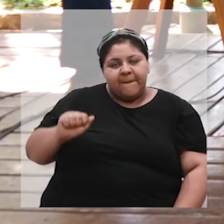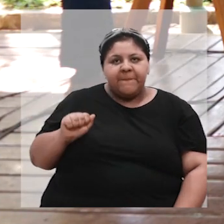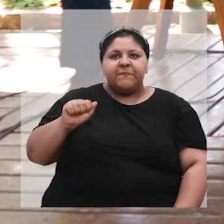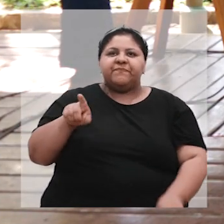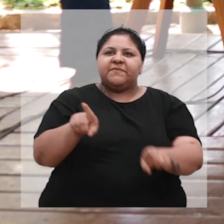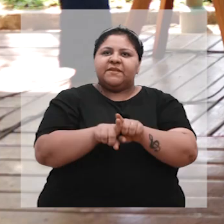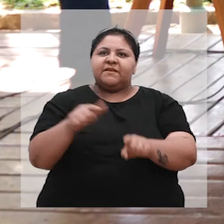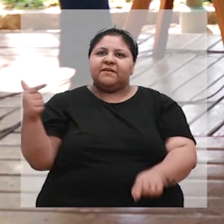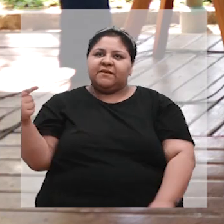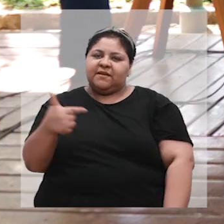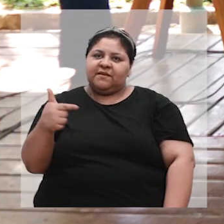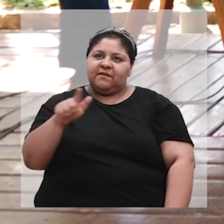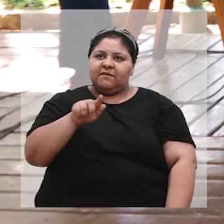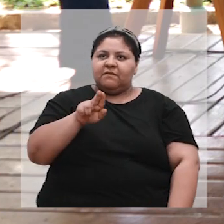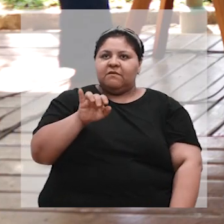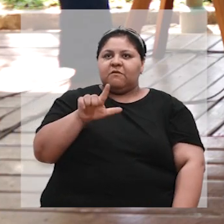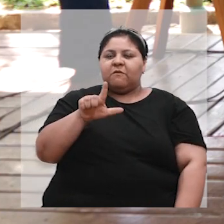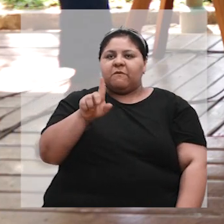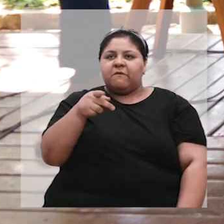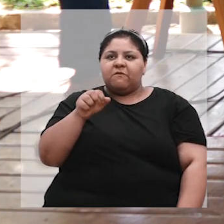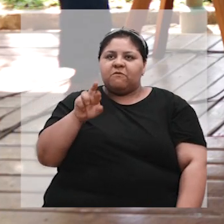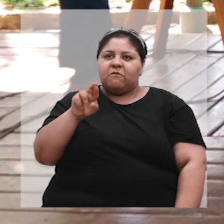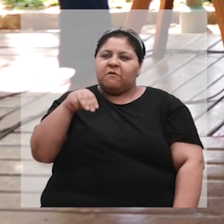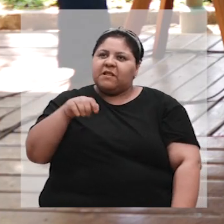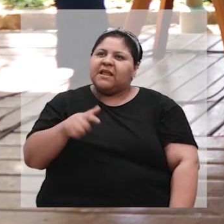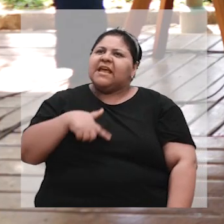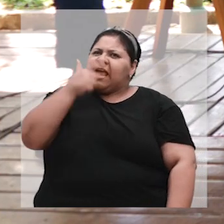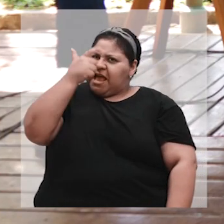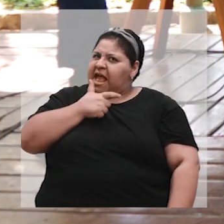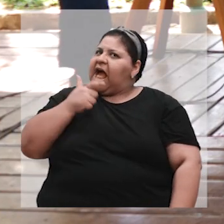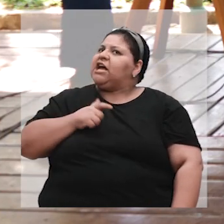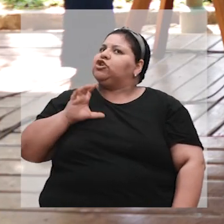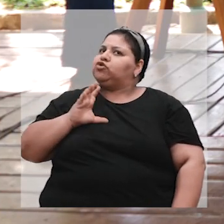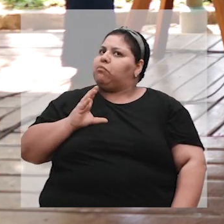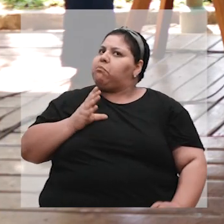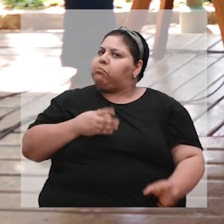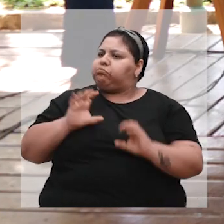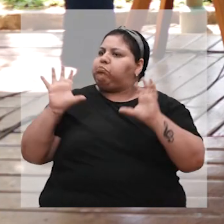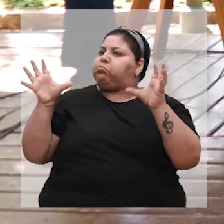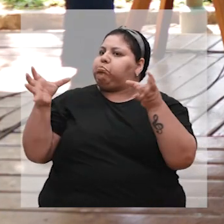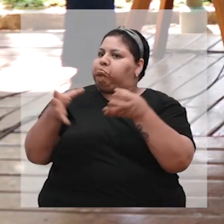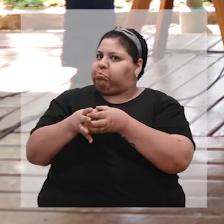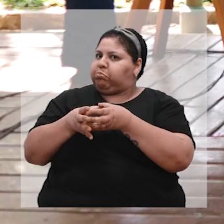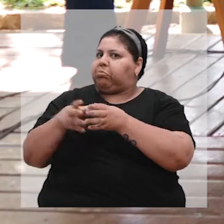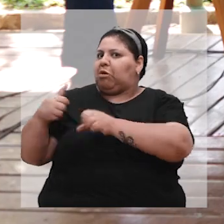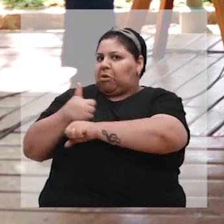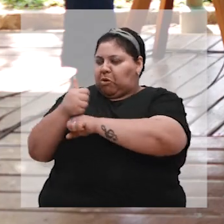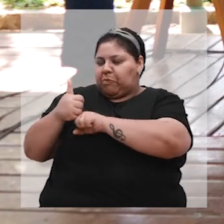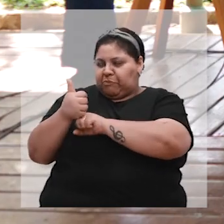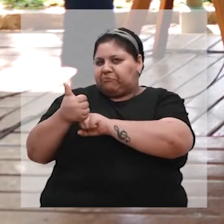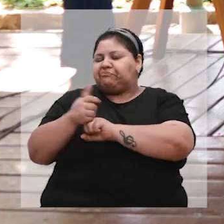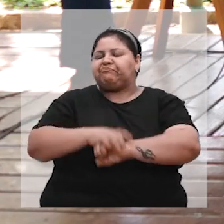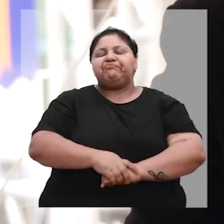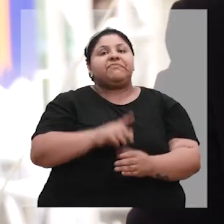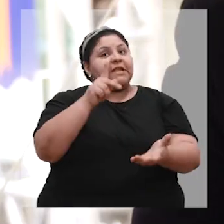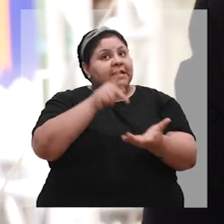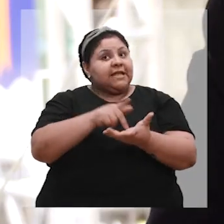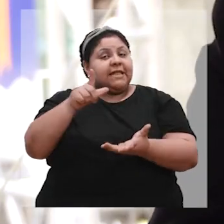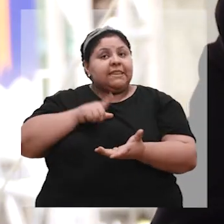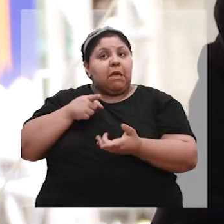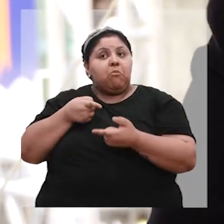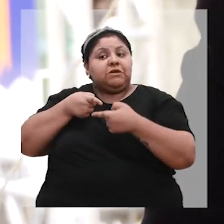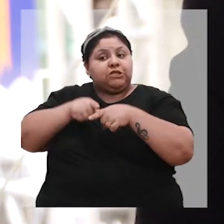Lacava, tem o vice, que é o Guilherme Martinato, e penso que tem mais uma estrutura que Exato, exato. Então nós temos